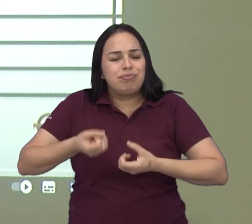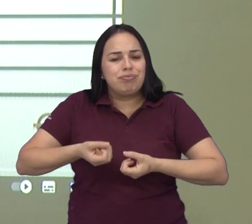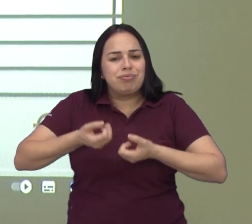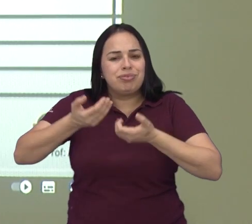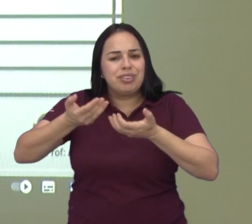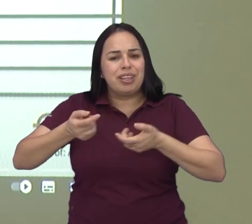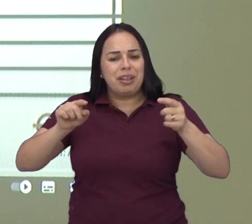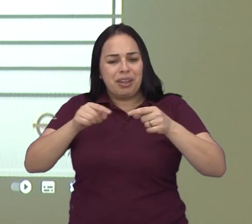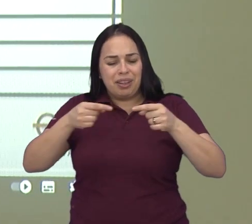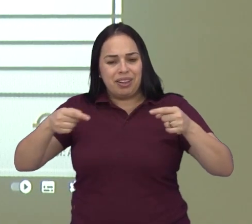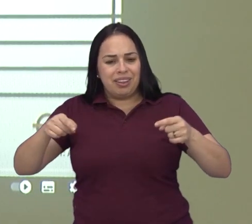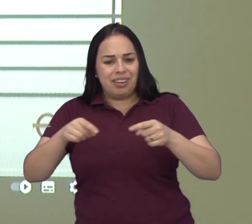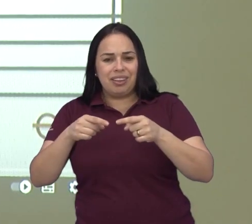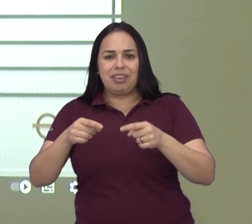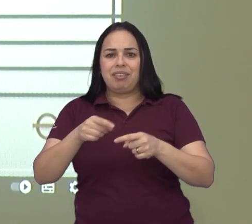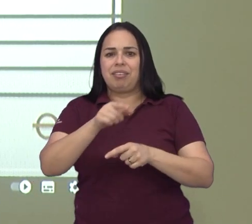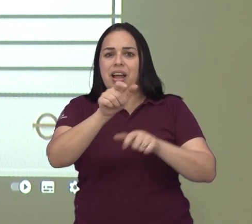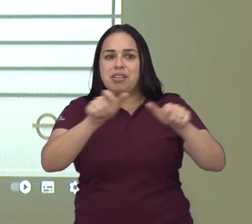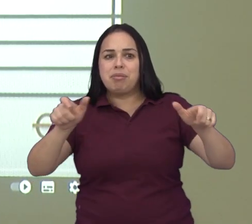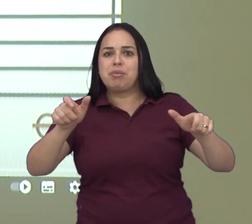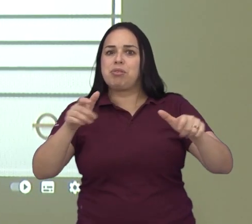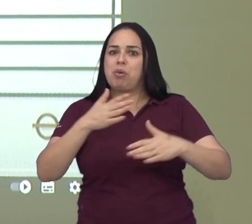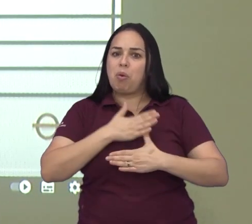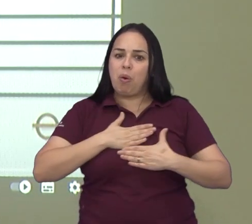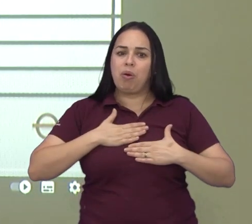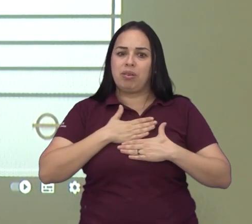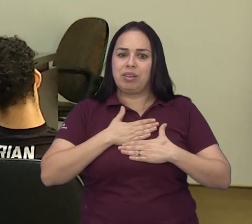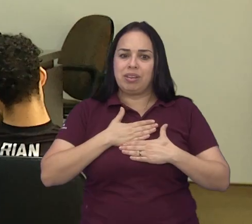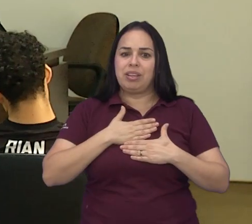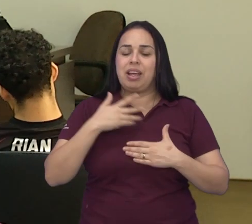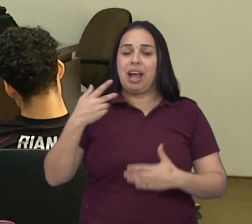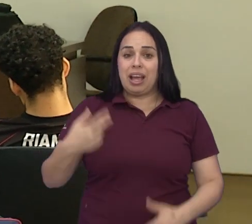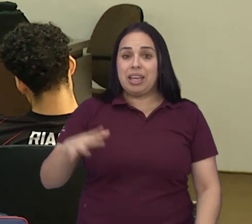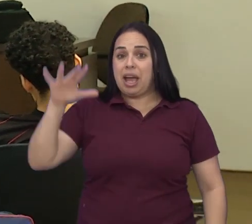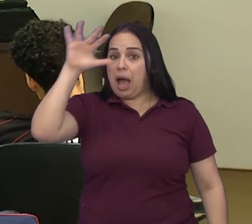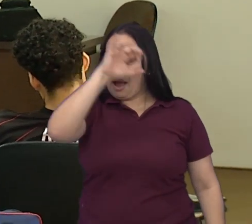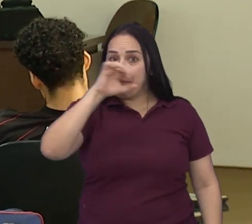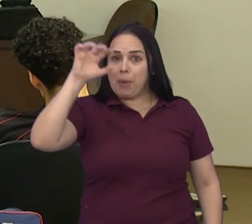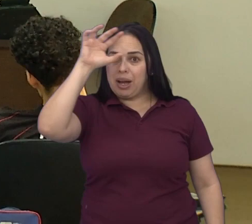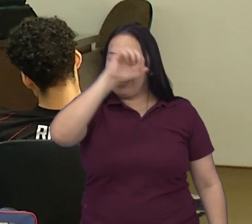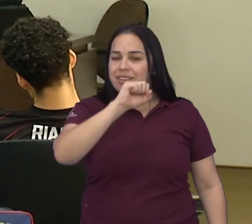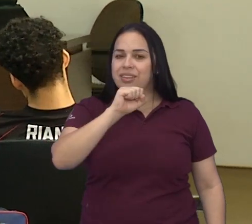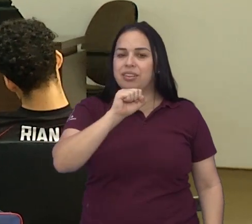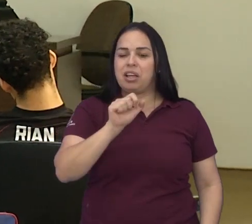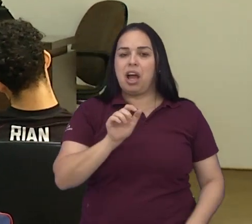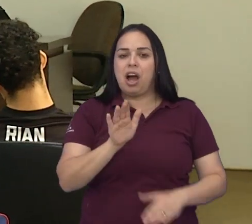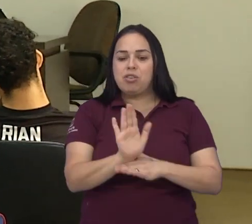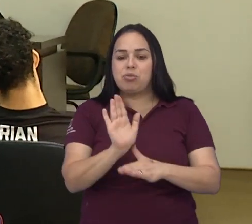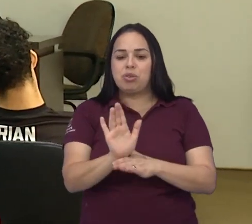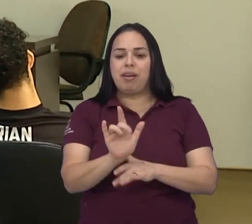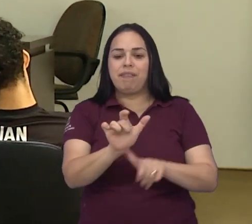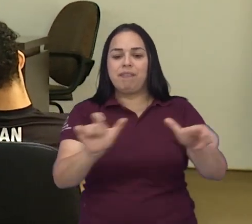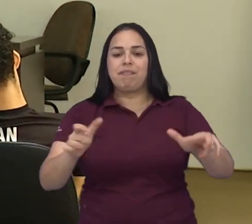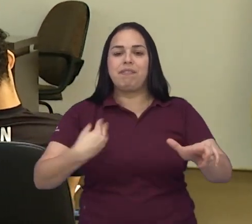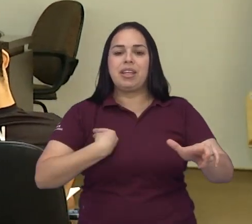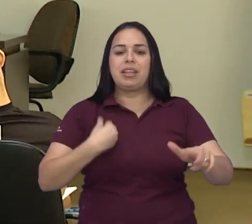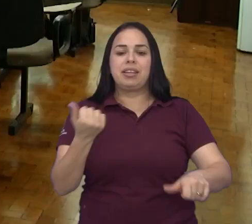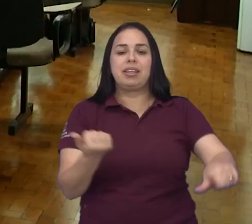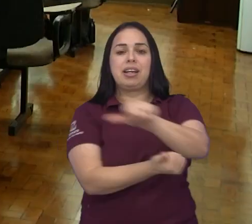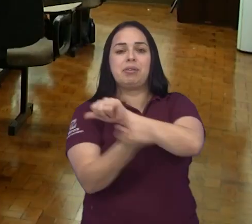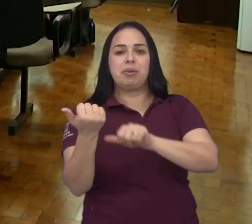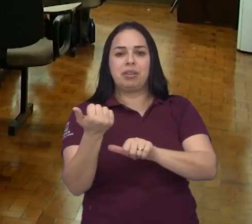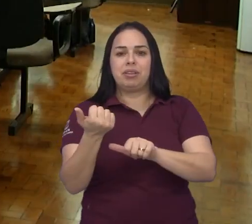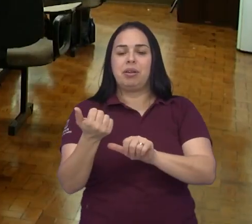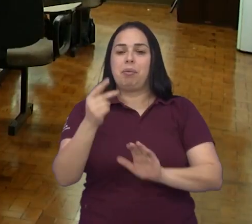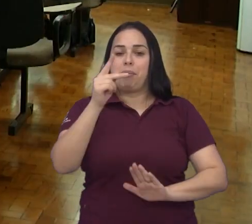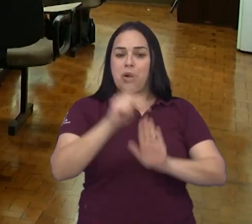A música é uma das formas mais populares de se fazer arte. Aqui, aprendê-la transforma a vida de crianças e jovens.